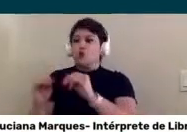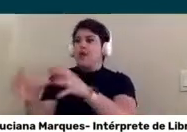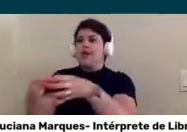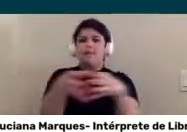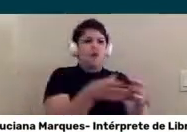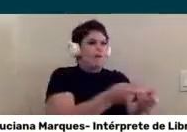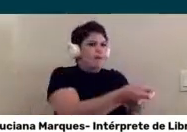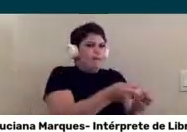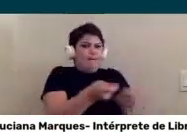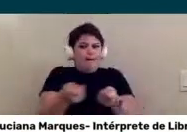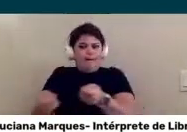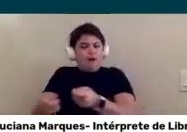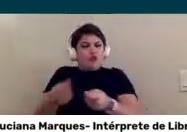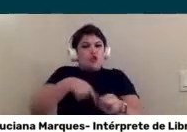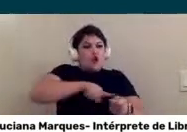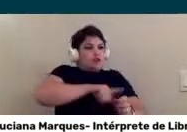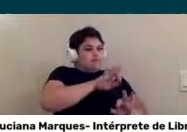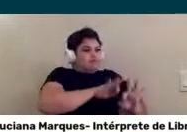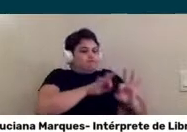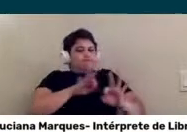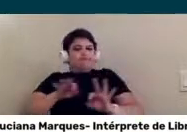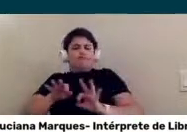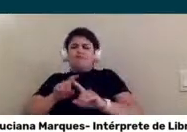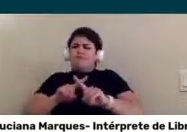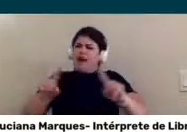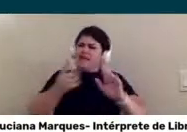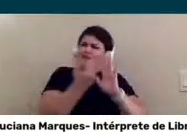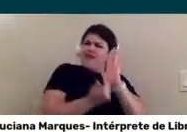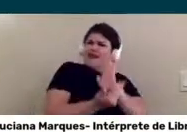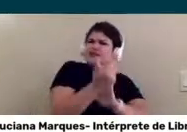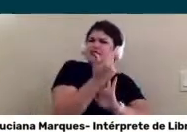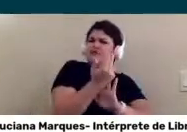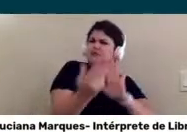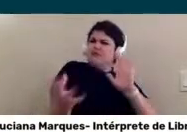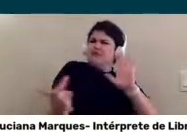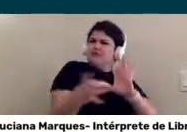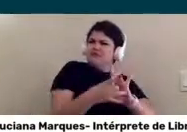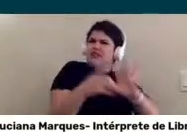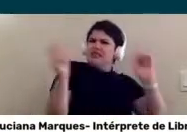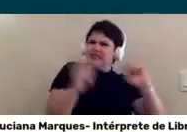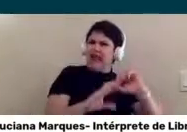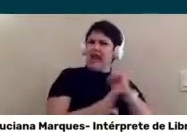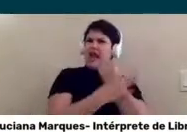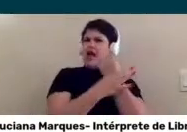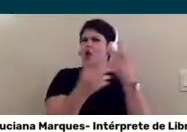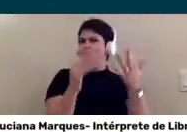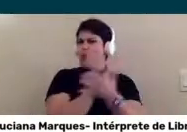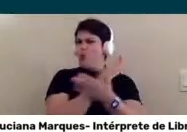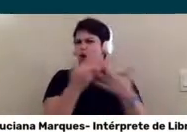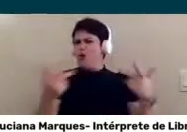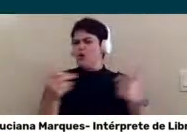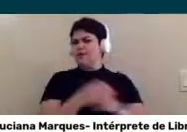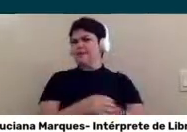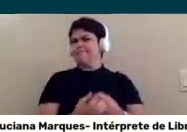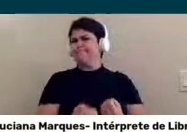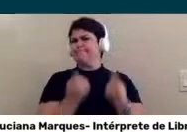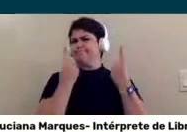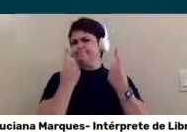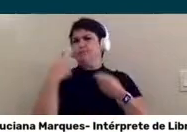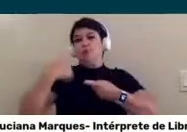para elas, enfim. Será que um desenho realmente garante alguma coisa? Porque, assim, na